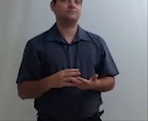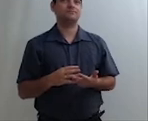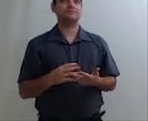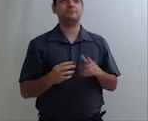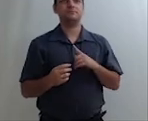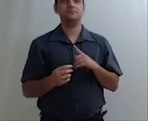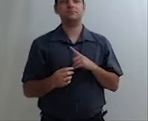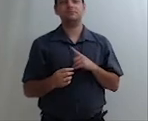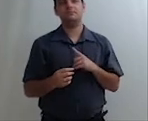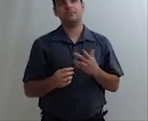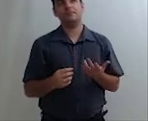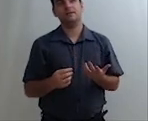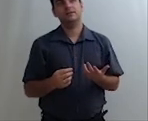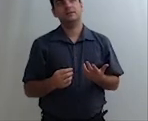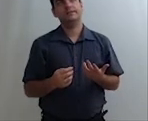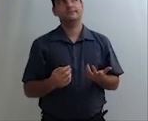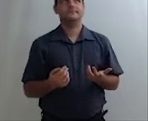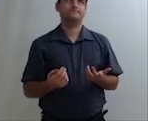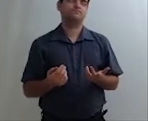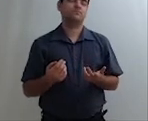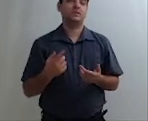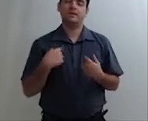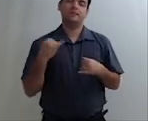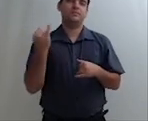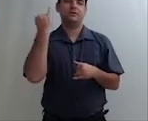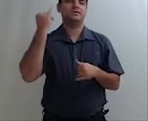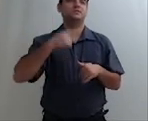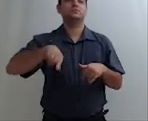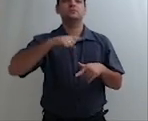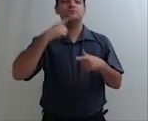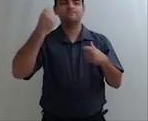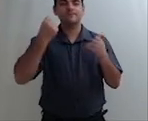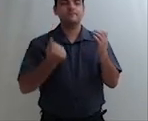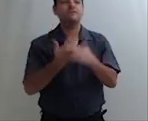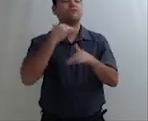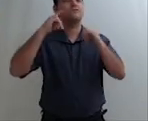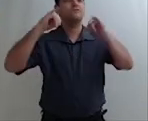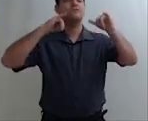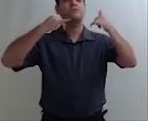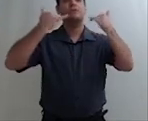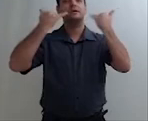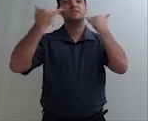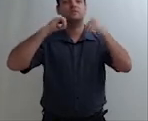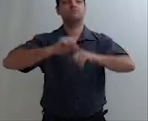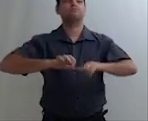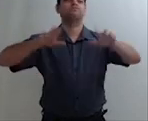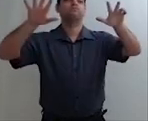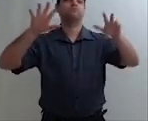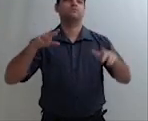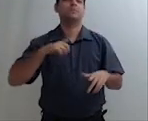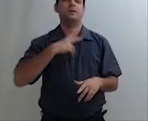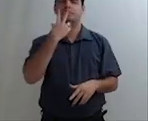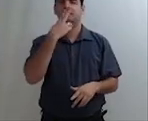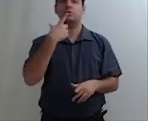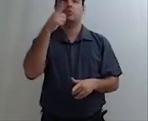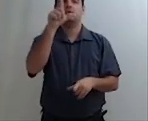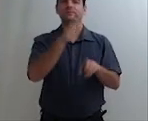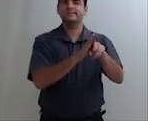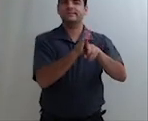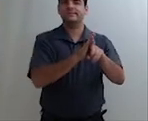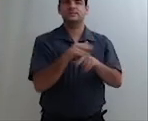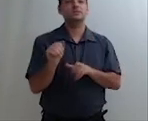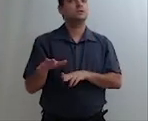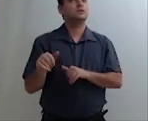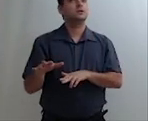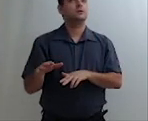precisamos passar a produzir dados sobre a nossa realidade da pesquisa divulgada em setembro eh da